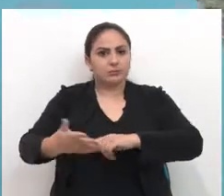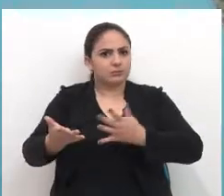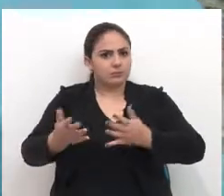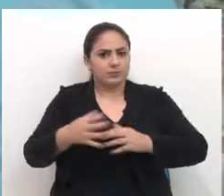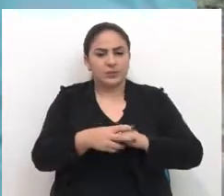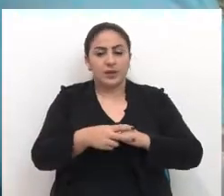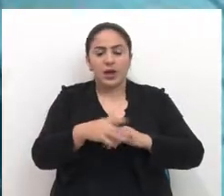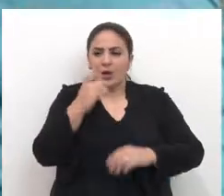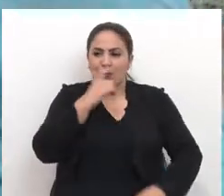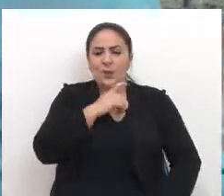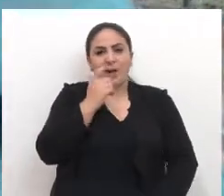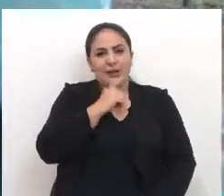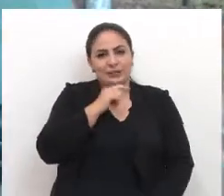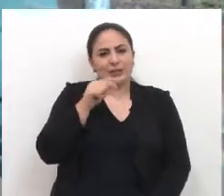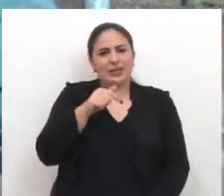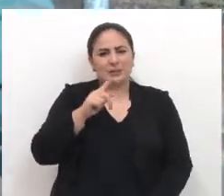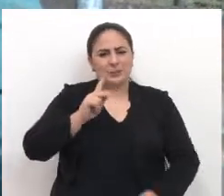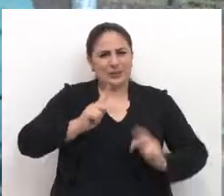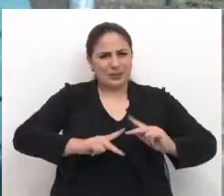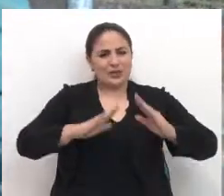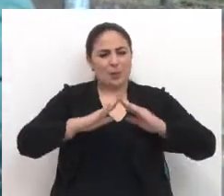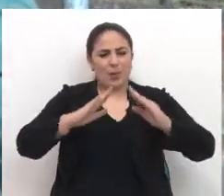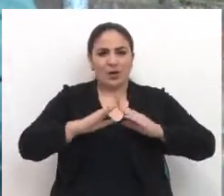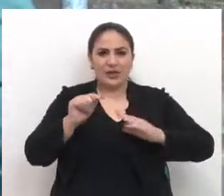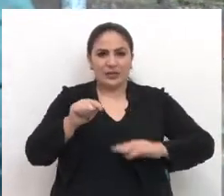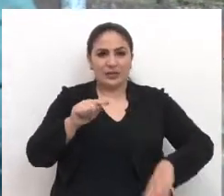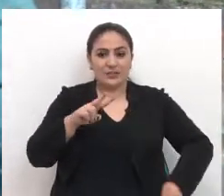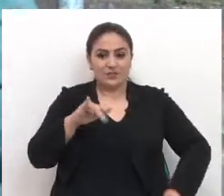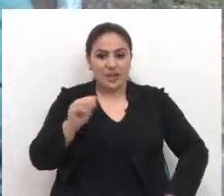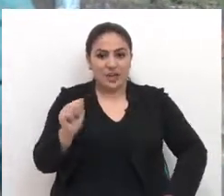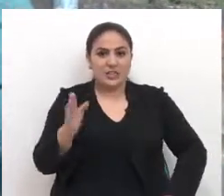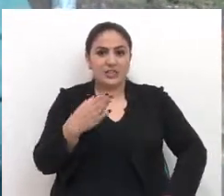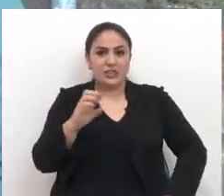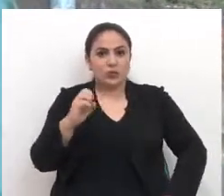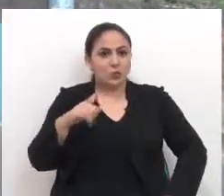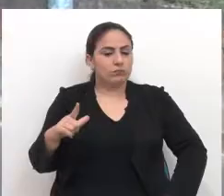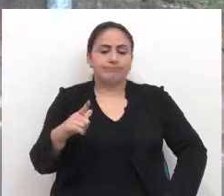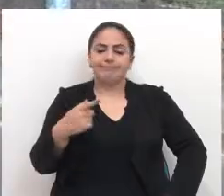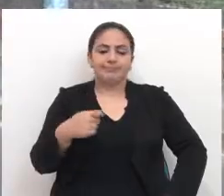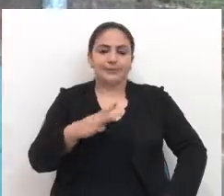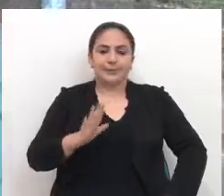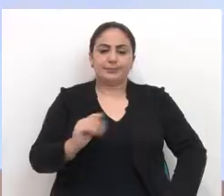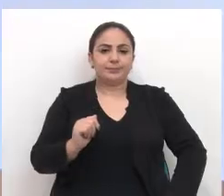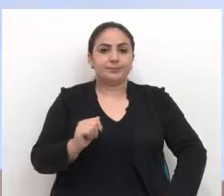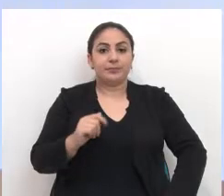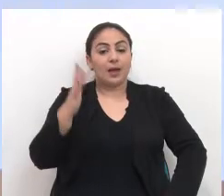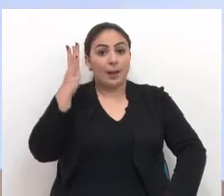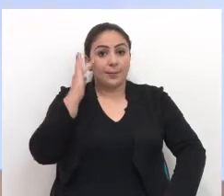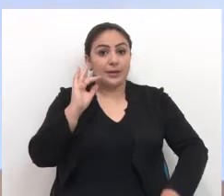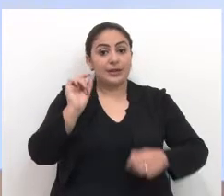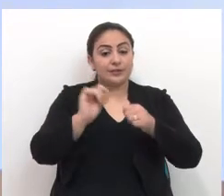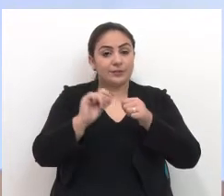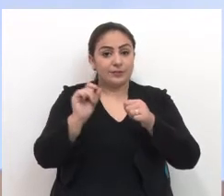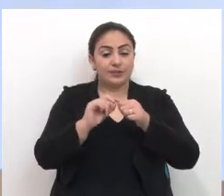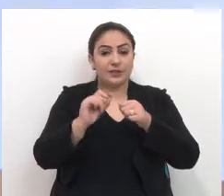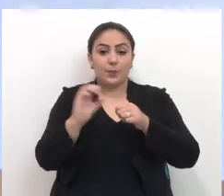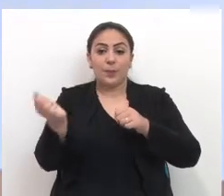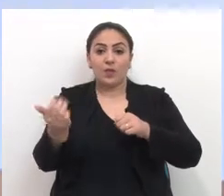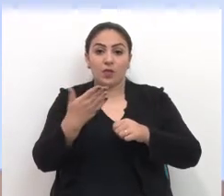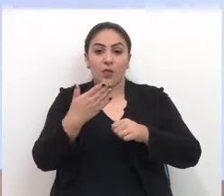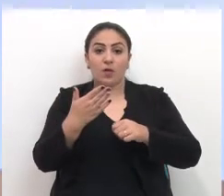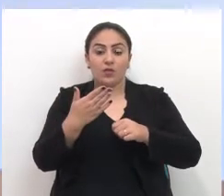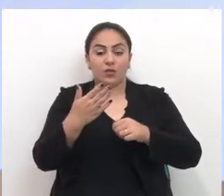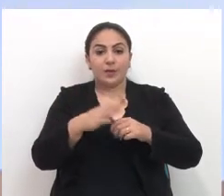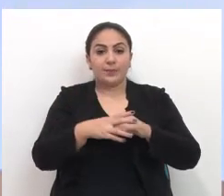céu aberto. Eu acho que esses moradores aqui da Via Sul não merece uma situação que nem essa. Amanhã será realizada